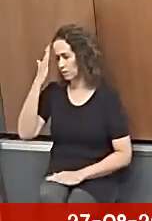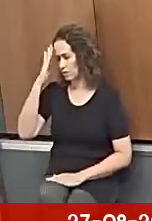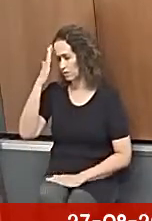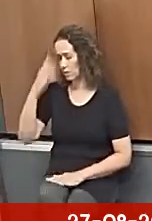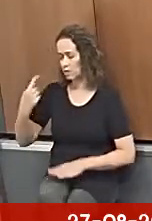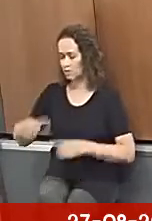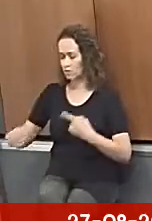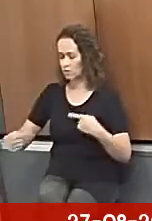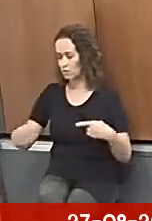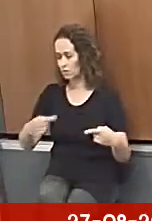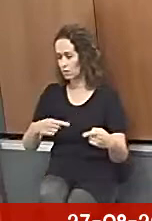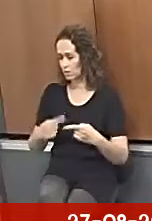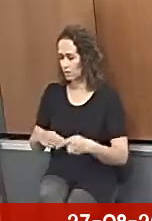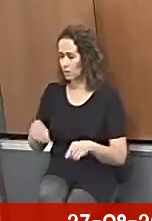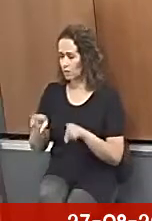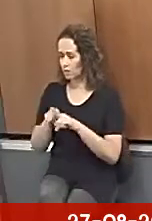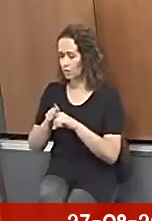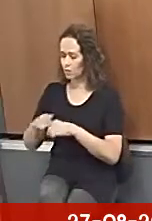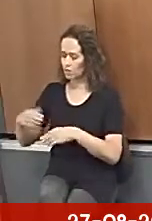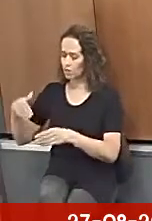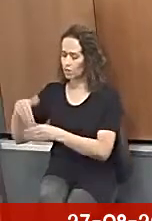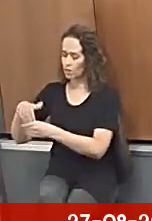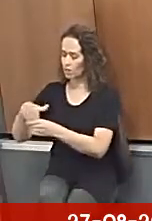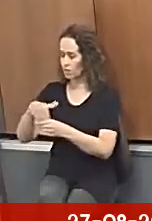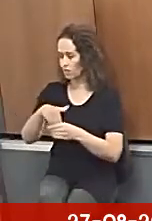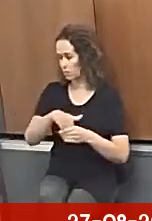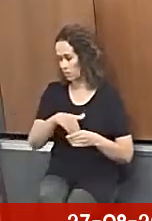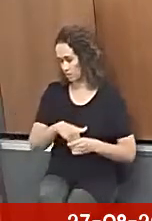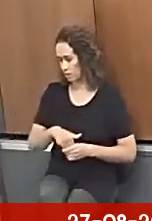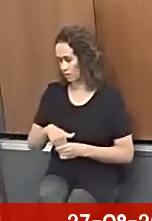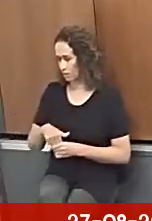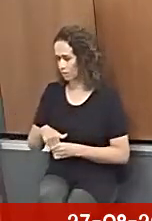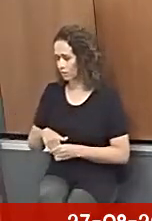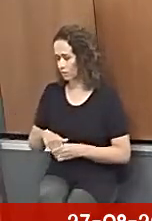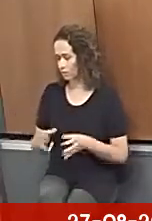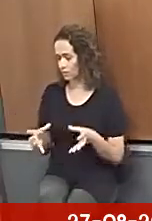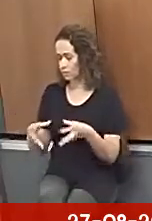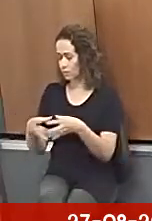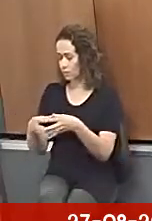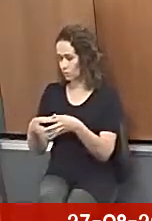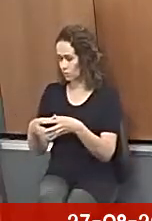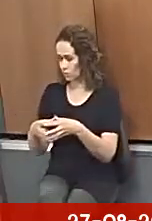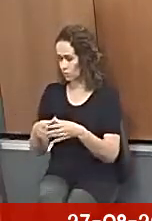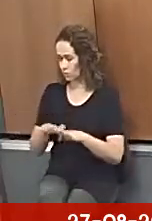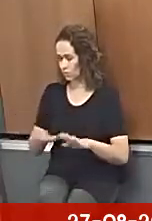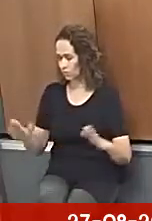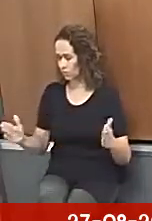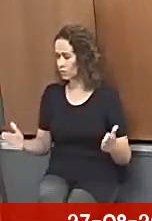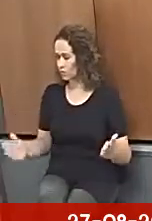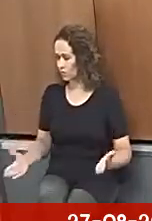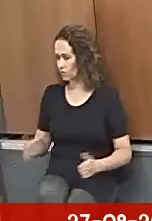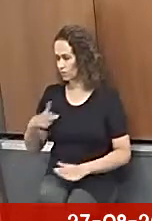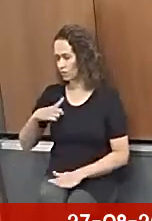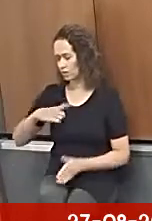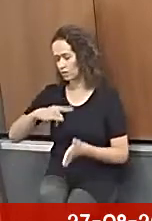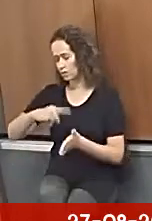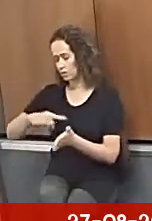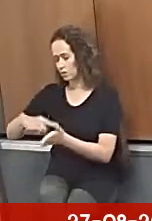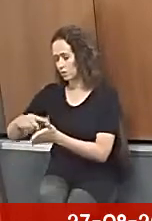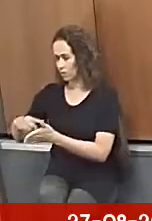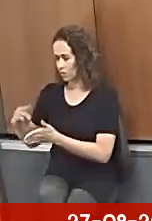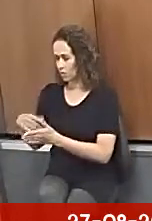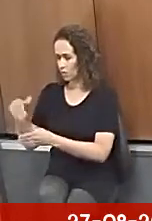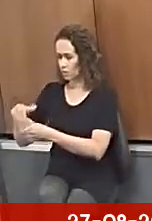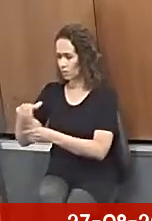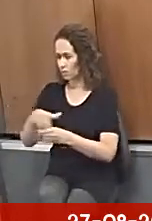discussão ea votação de proposição da comissão sobre a mesa os requerimentos que serão votados